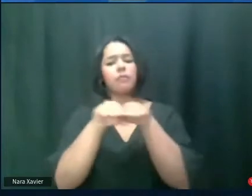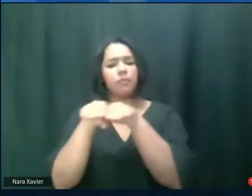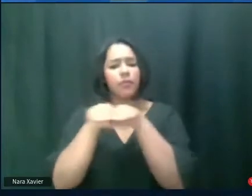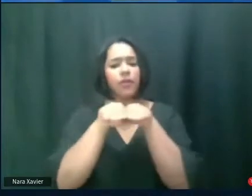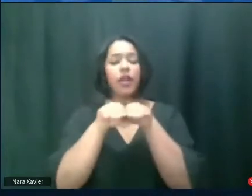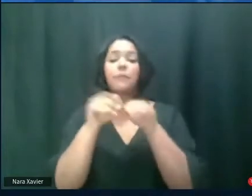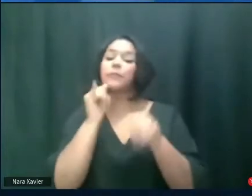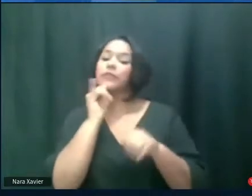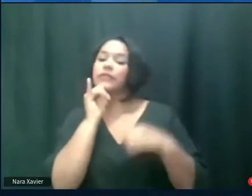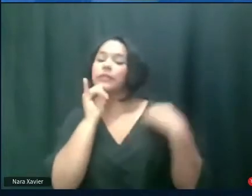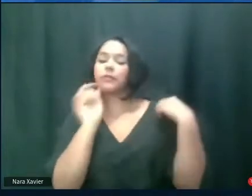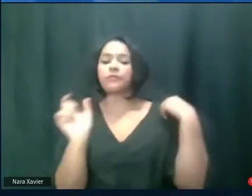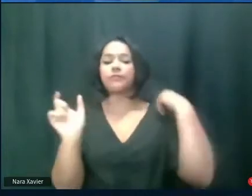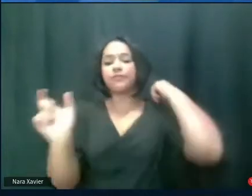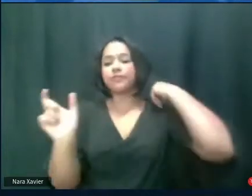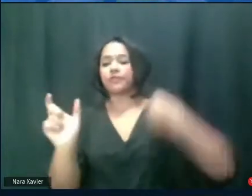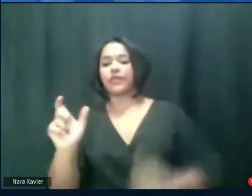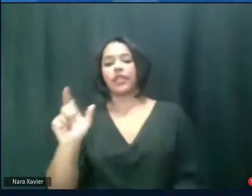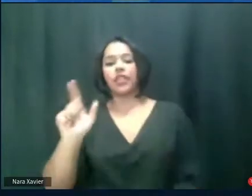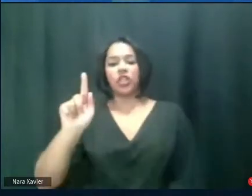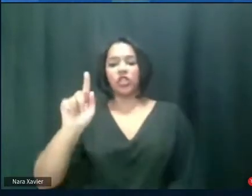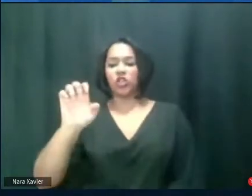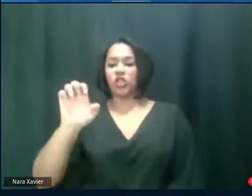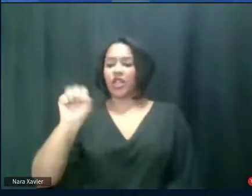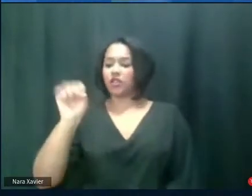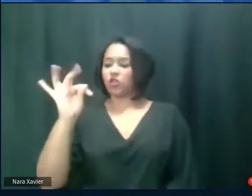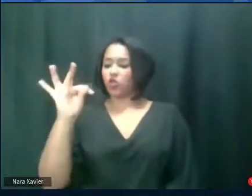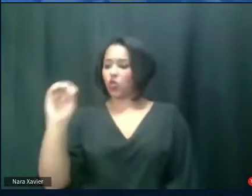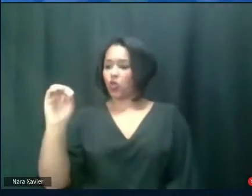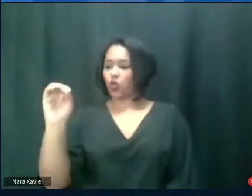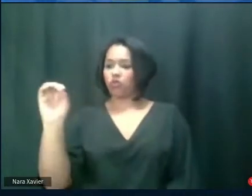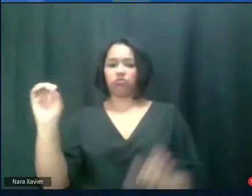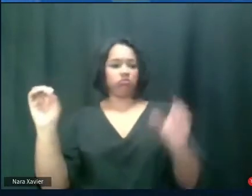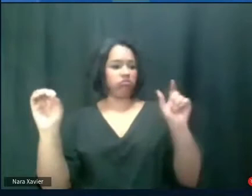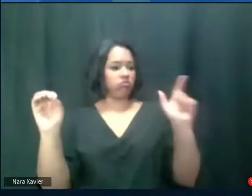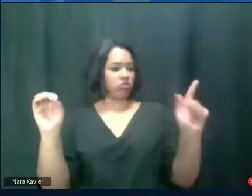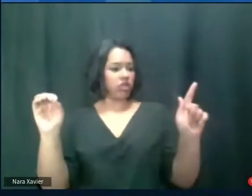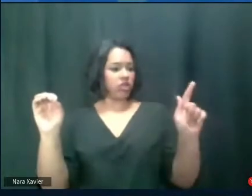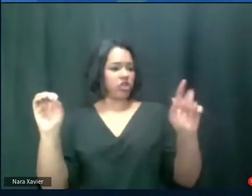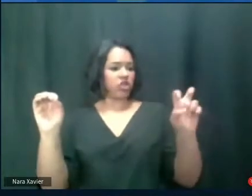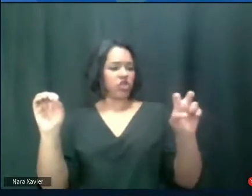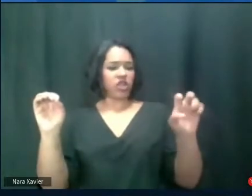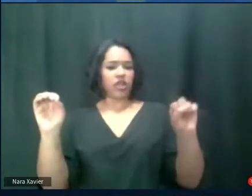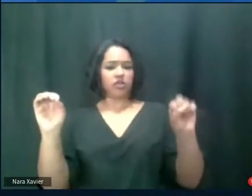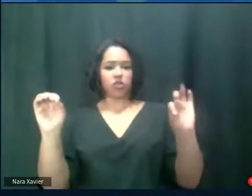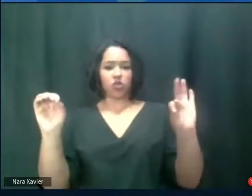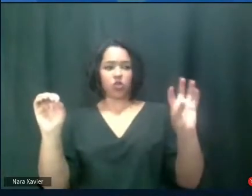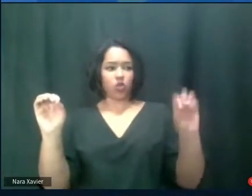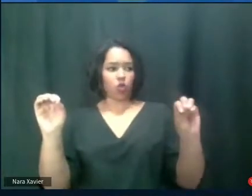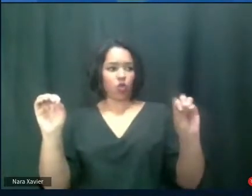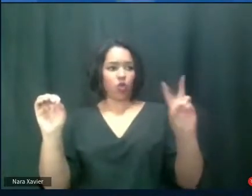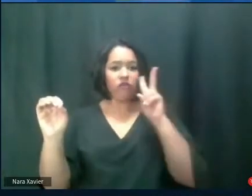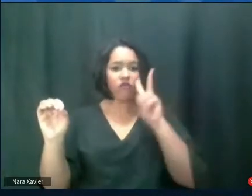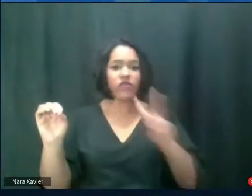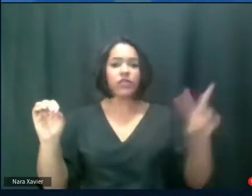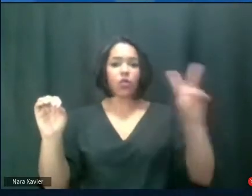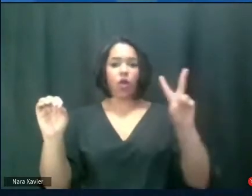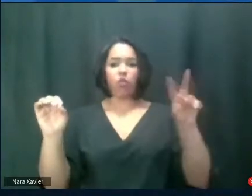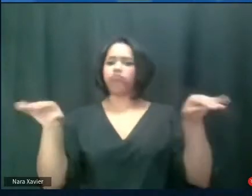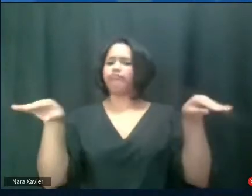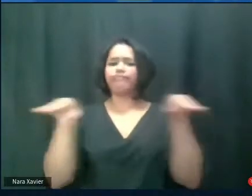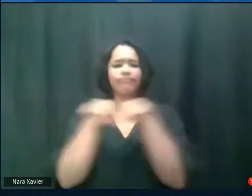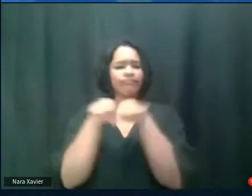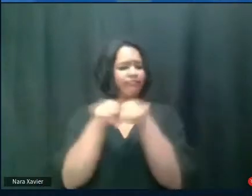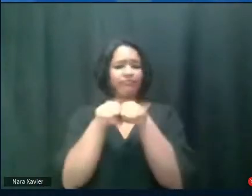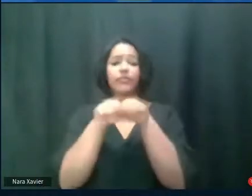Por exemplo, aparece gesto visual, gestual visual. Então eu acho que pode padronizar, não precisa aparecer os dois.